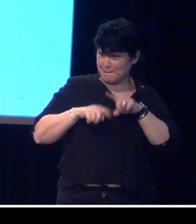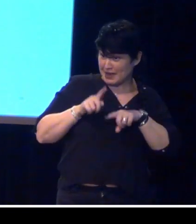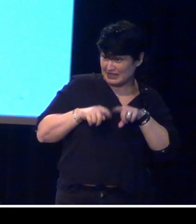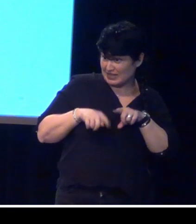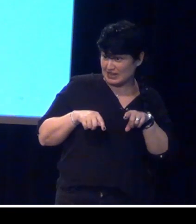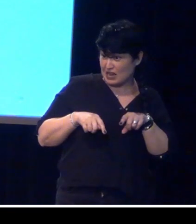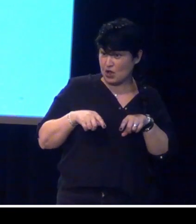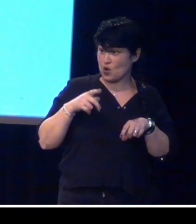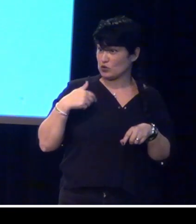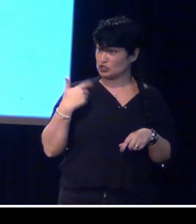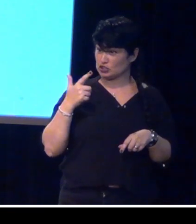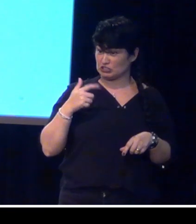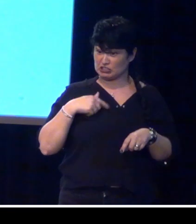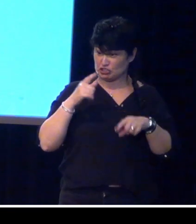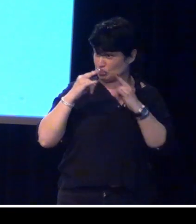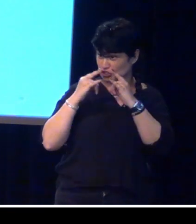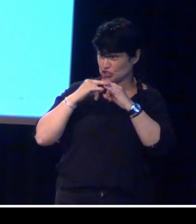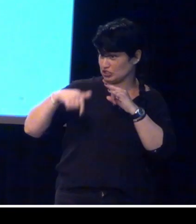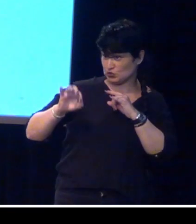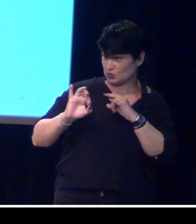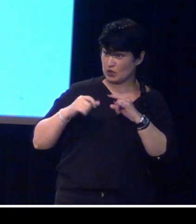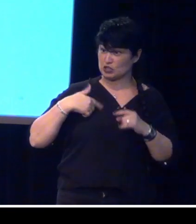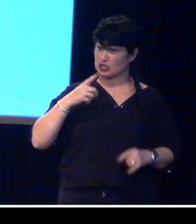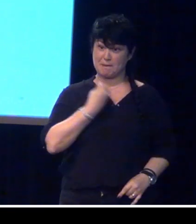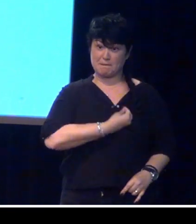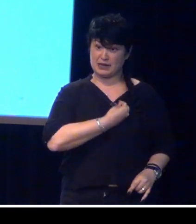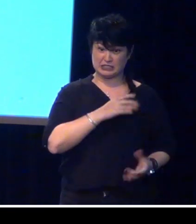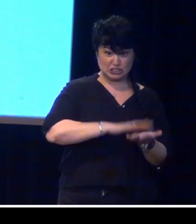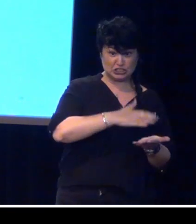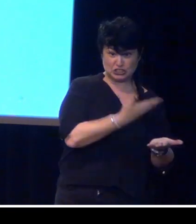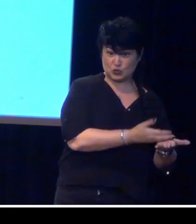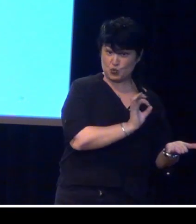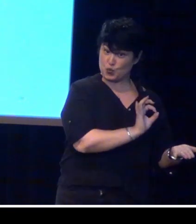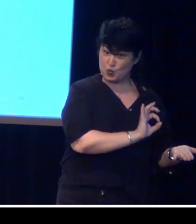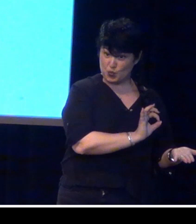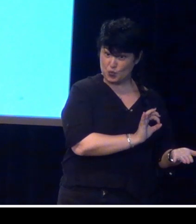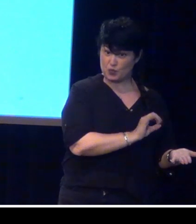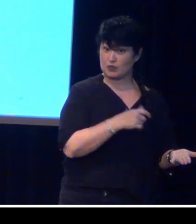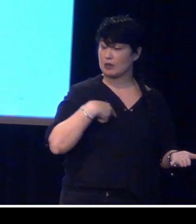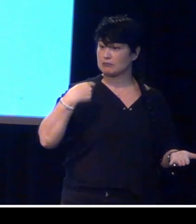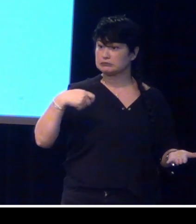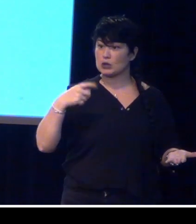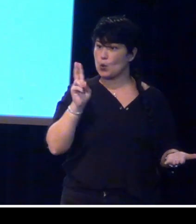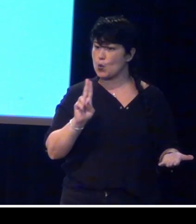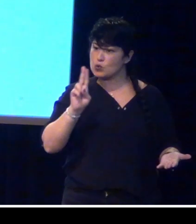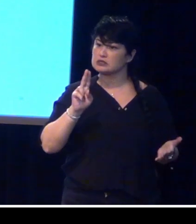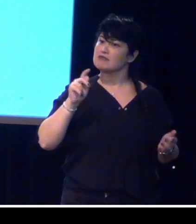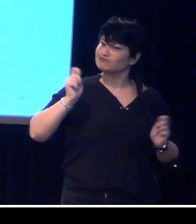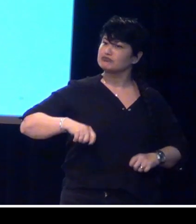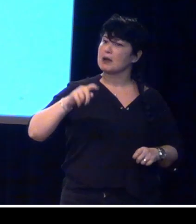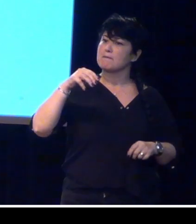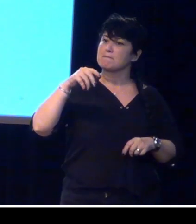material, se eu não estiver no índice, não tiver a presença de intérpretes, eu tenho como usar